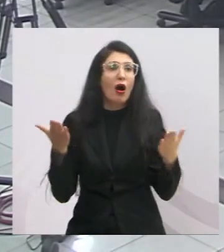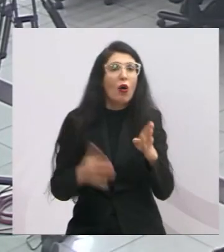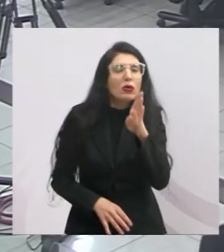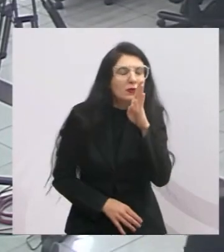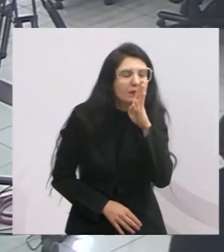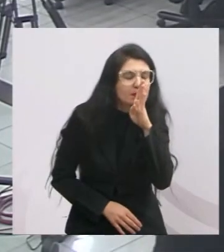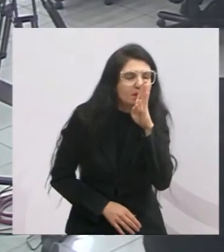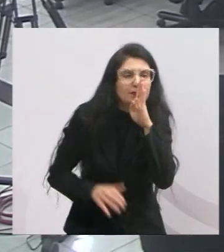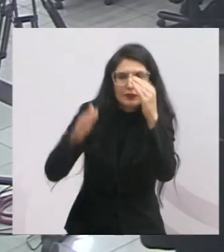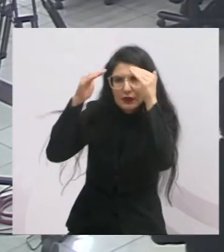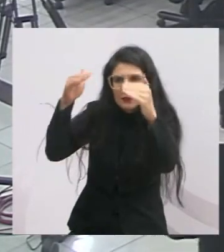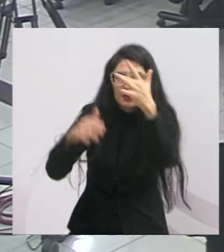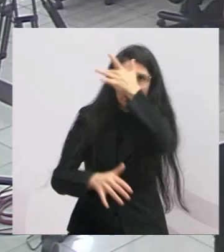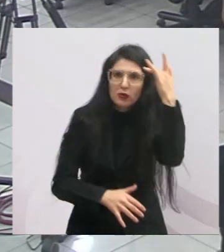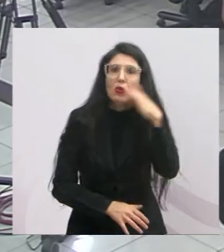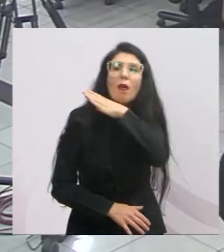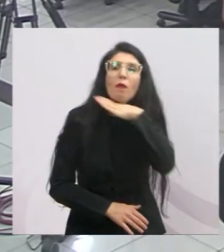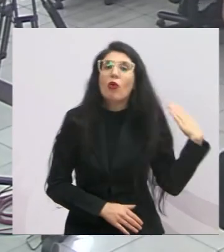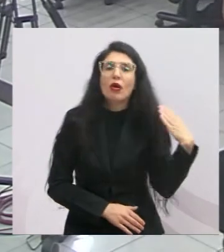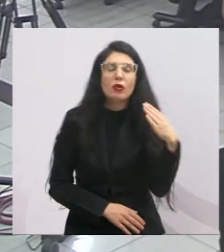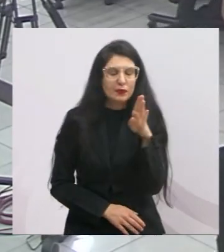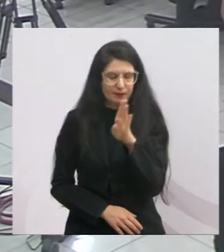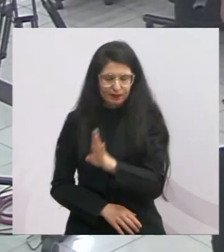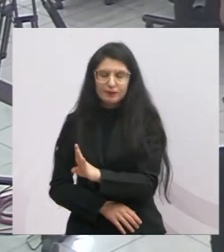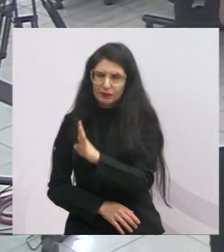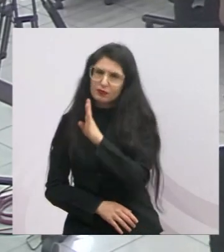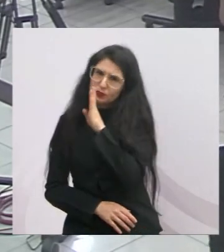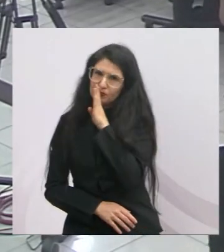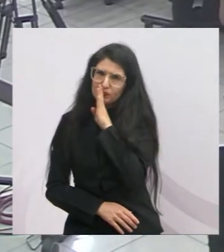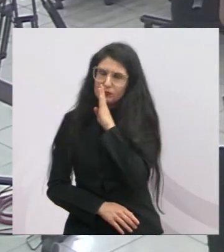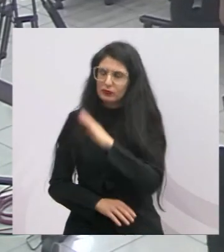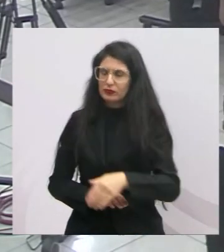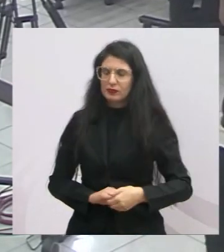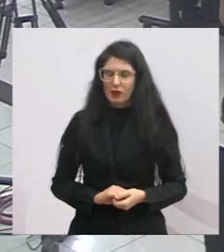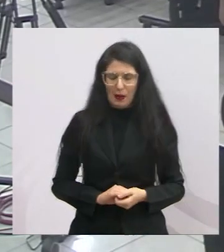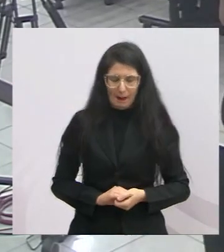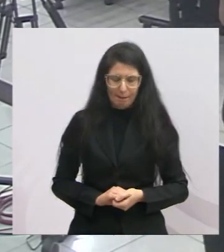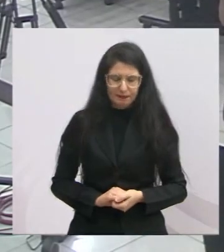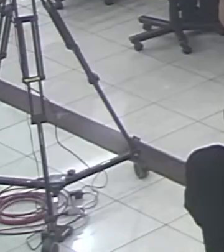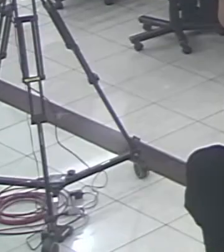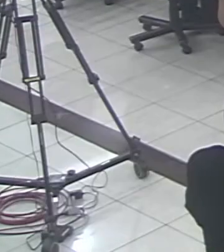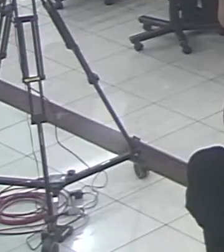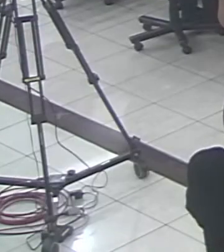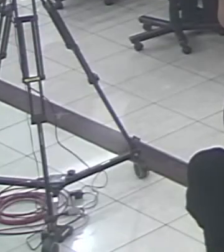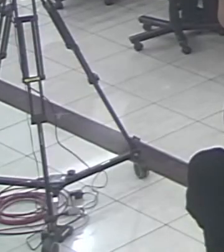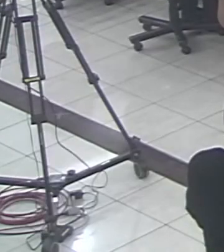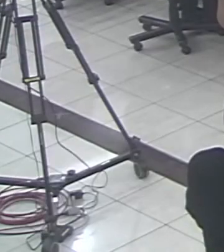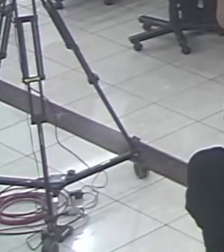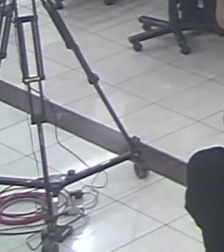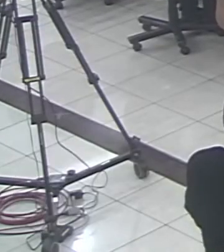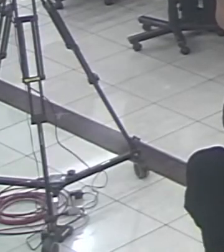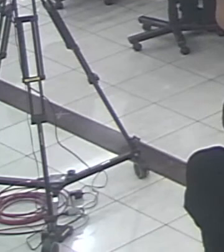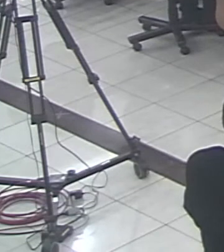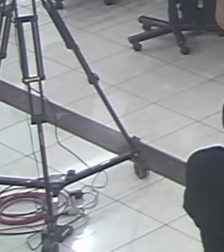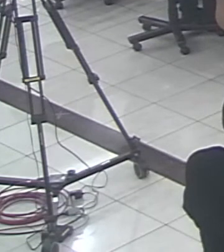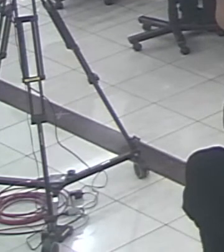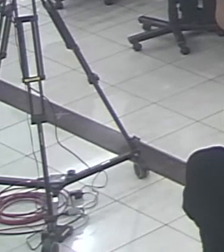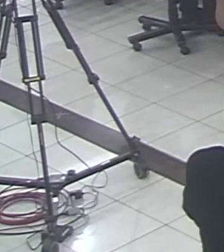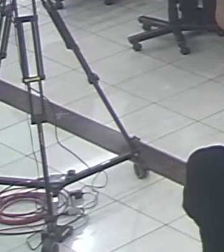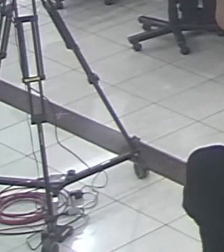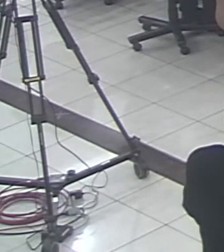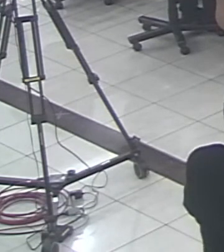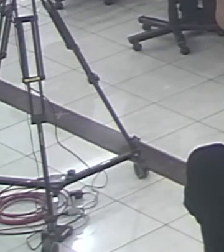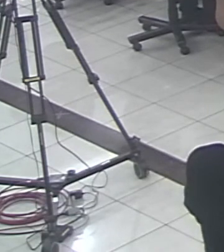à administração municipal solicitando a implantação de lombada na Rua Princesa Diana Gales, no Parque dos Príncipes,